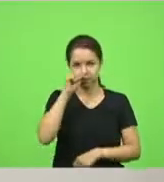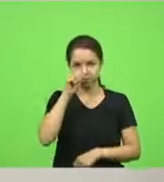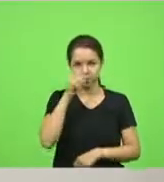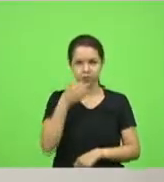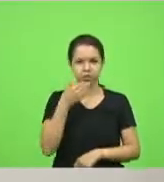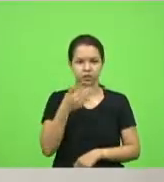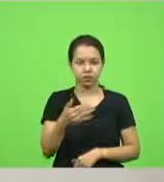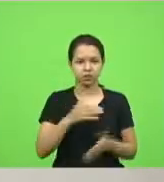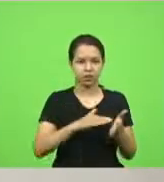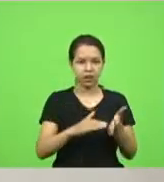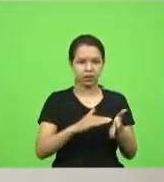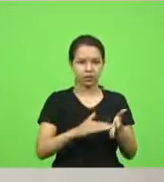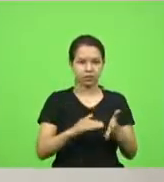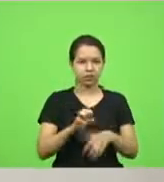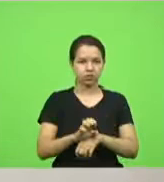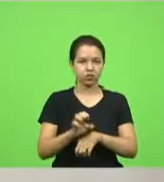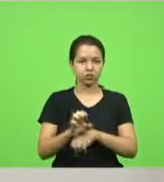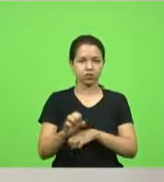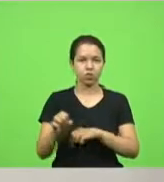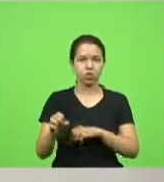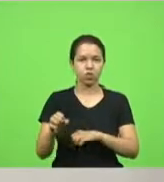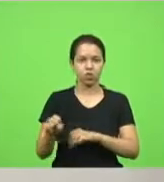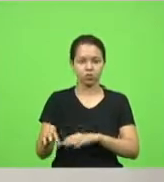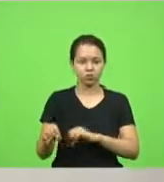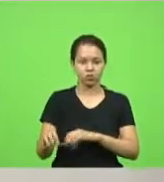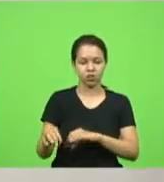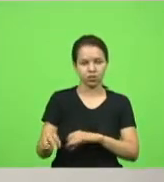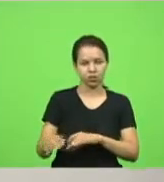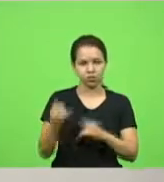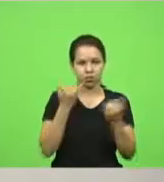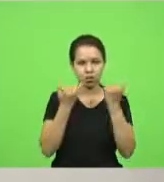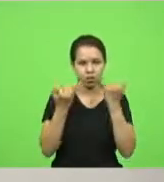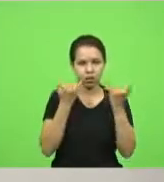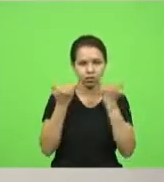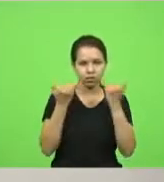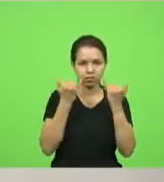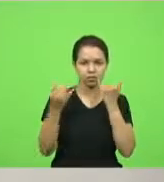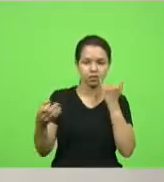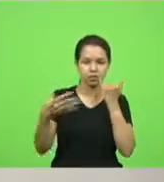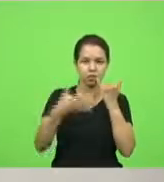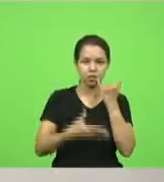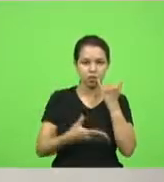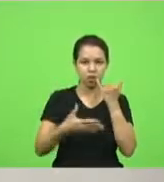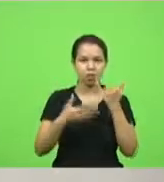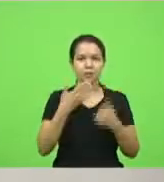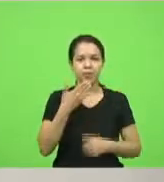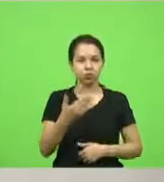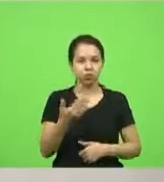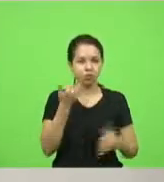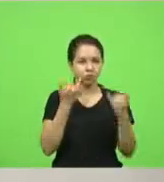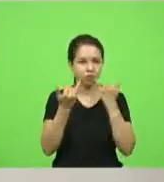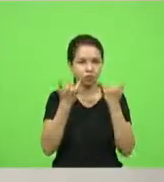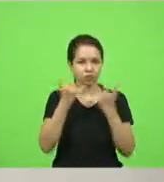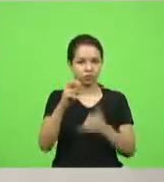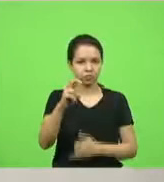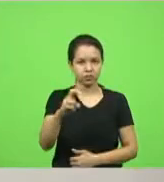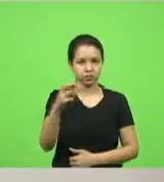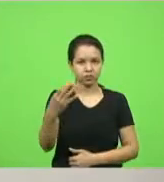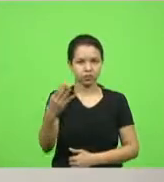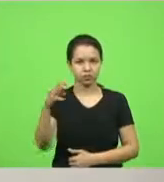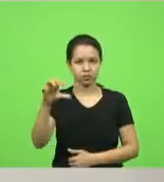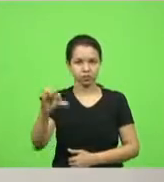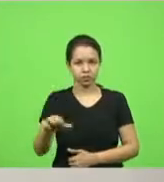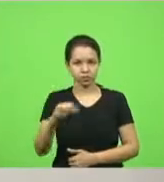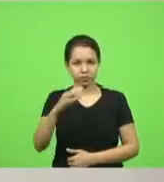Solicitando ao secretário de Estado da Educação informações atualizadas acerca do pedido de informação 549